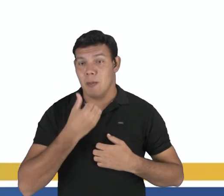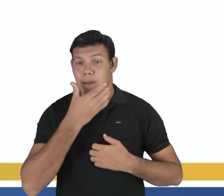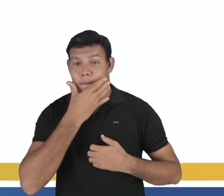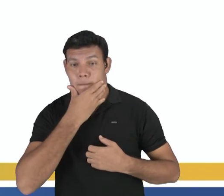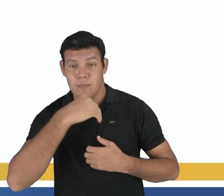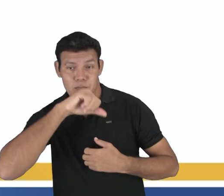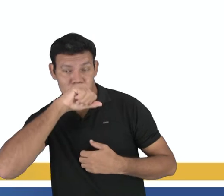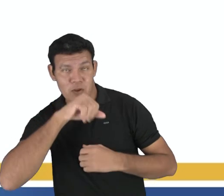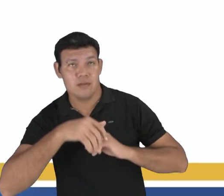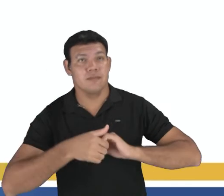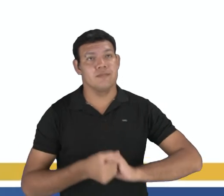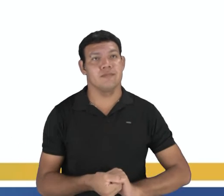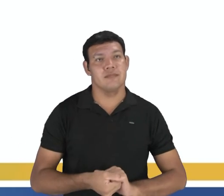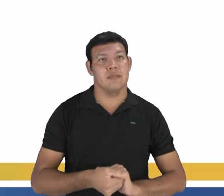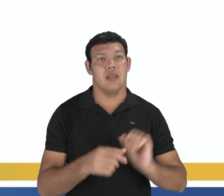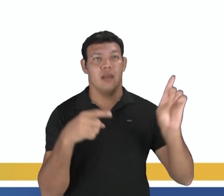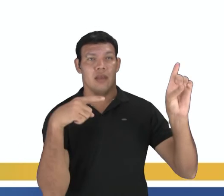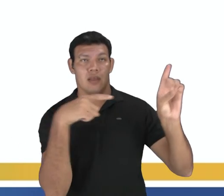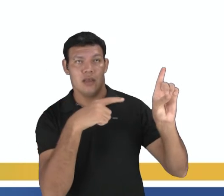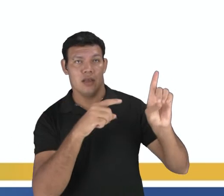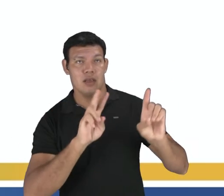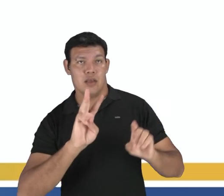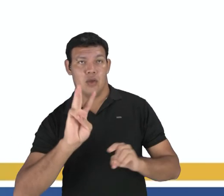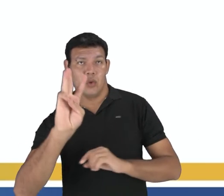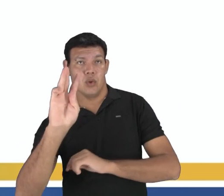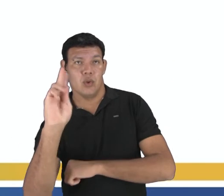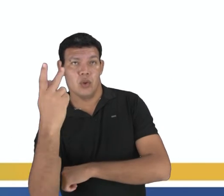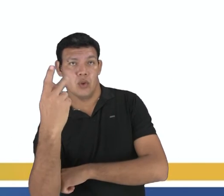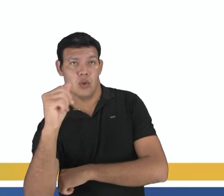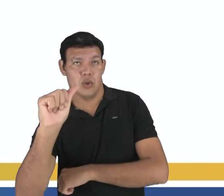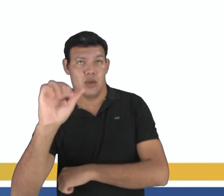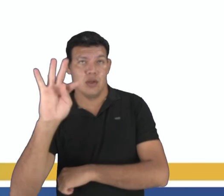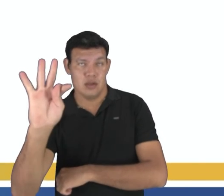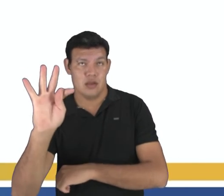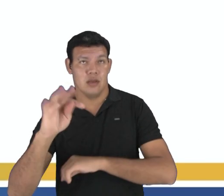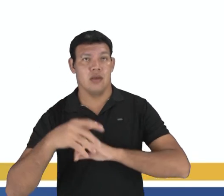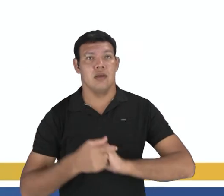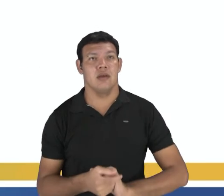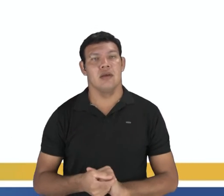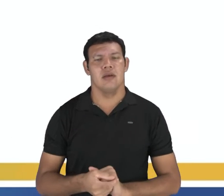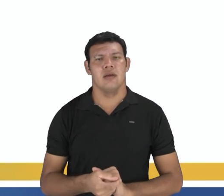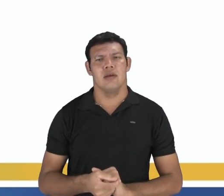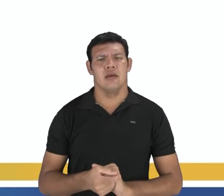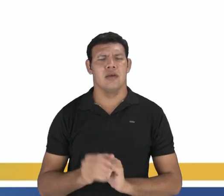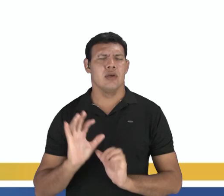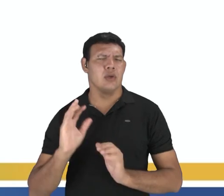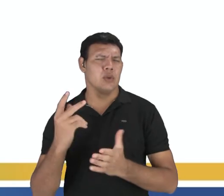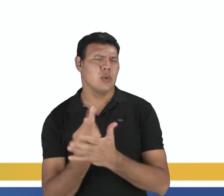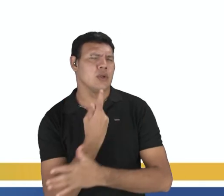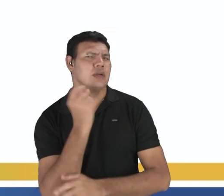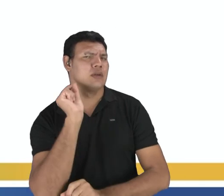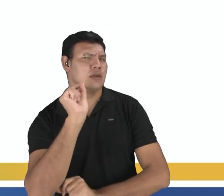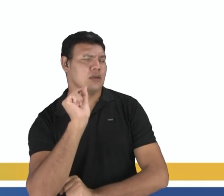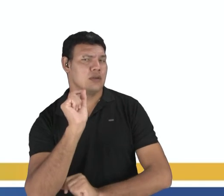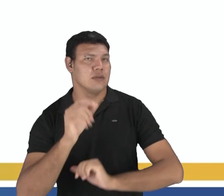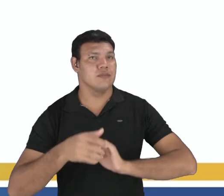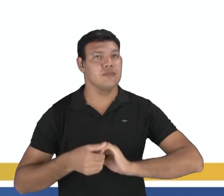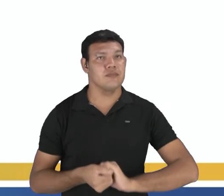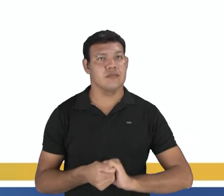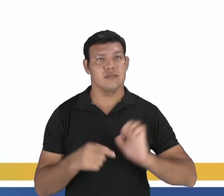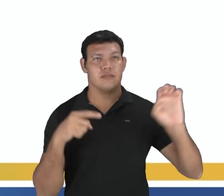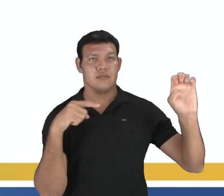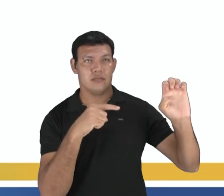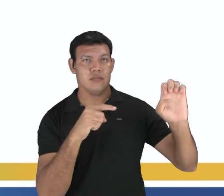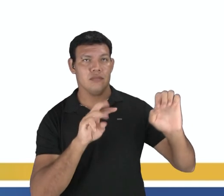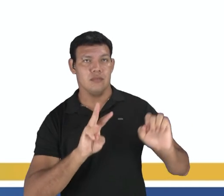lerd watch What happens to e tudo o que acontece com i.a. ler e When